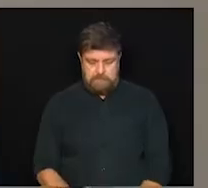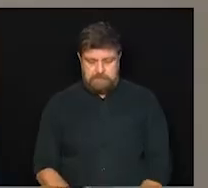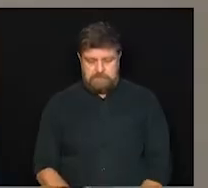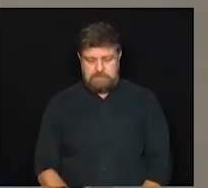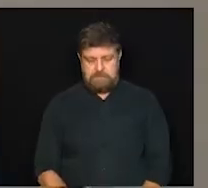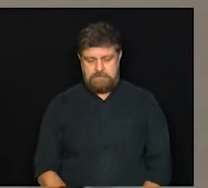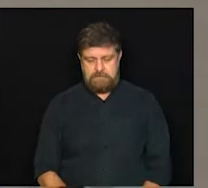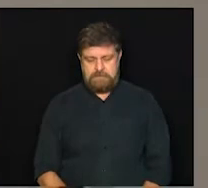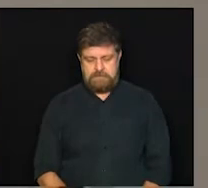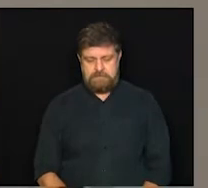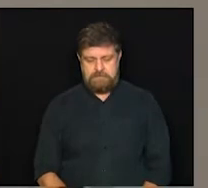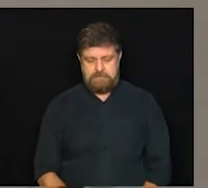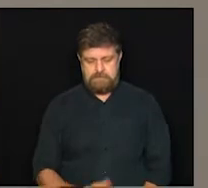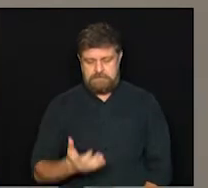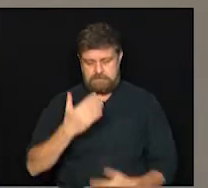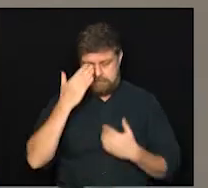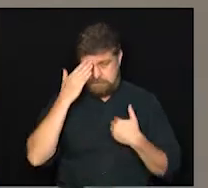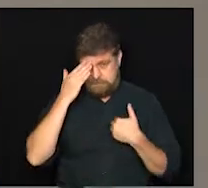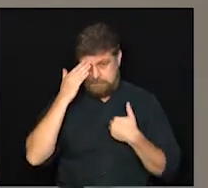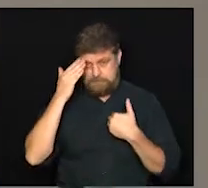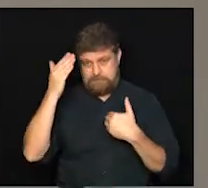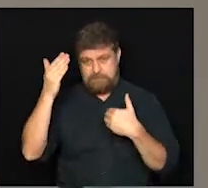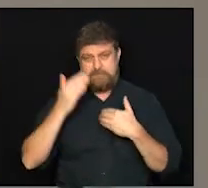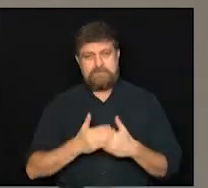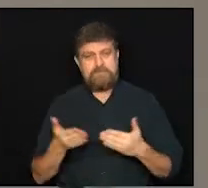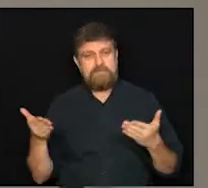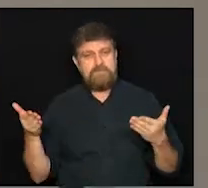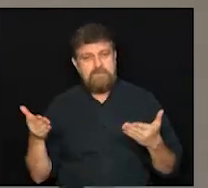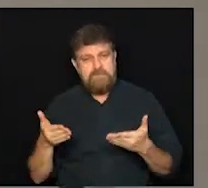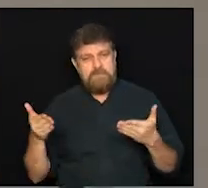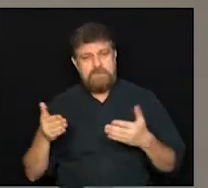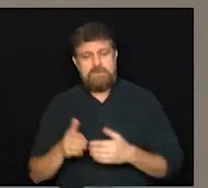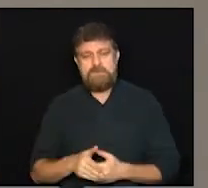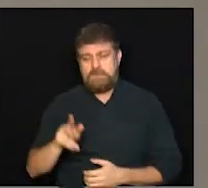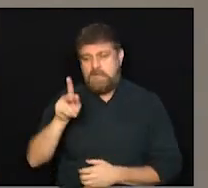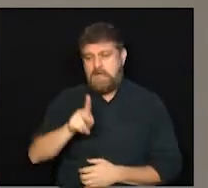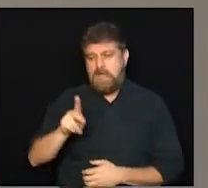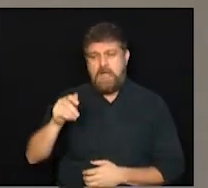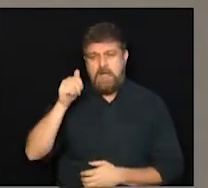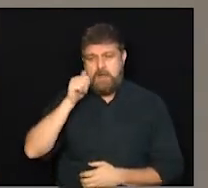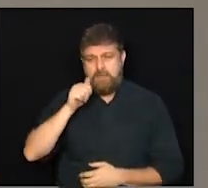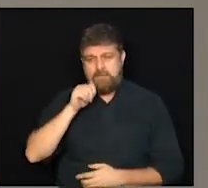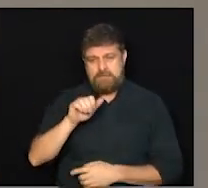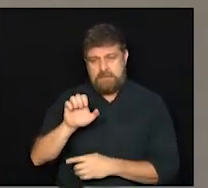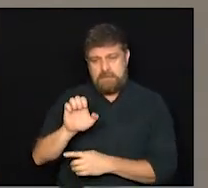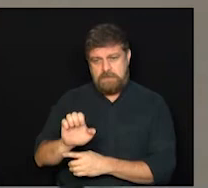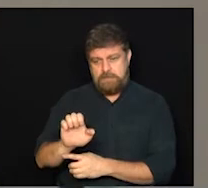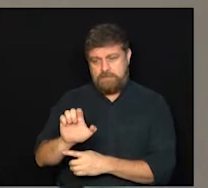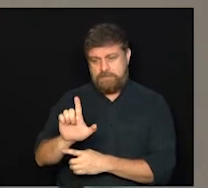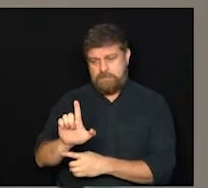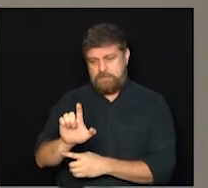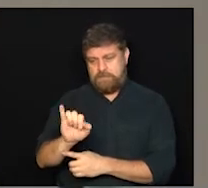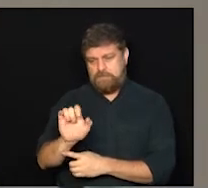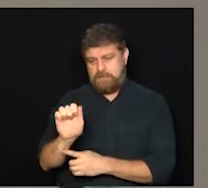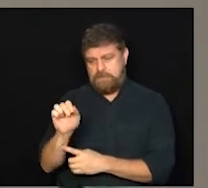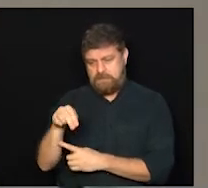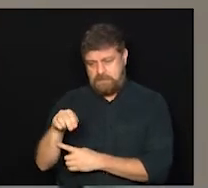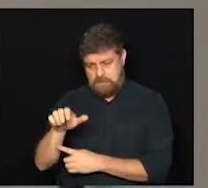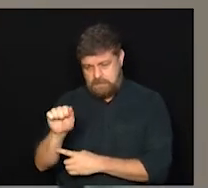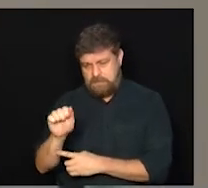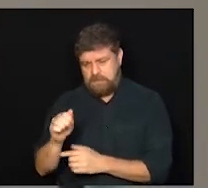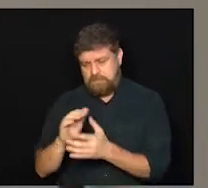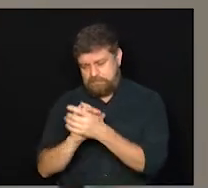Bom, eu só tenho que agradecer hoje aí a participação da professora Eliana Amaral. Parabéns aí